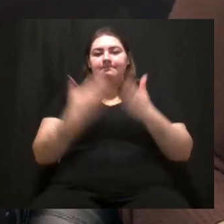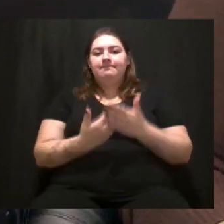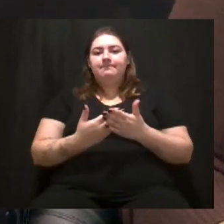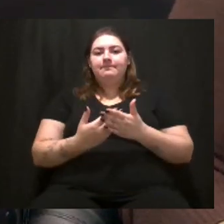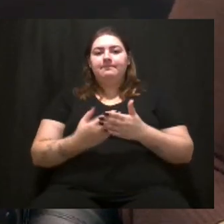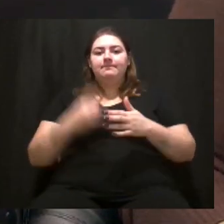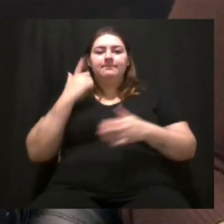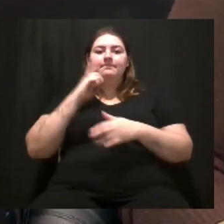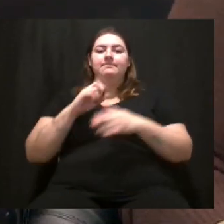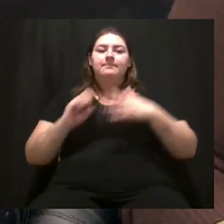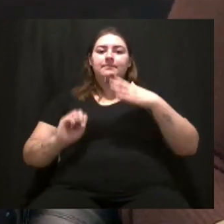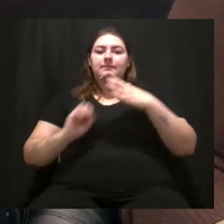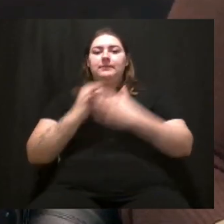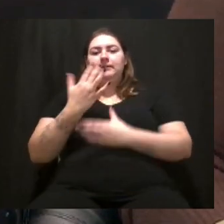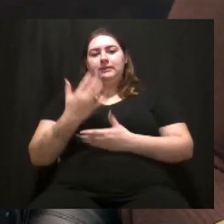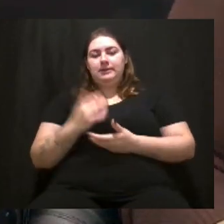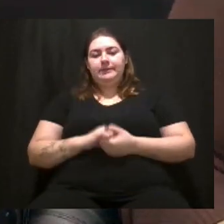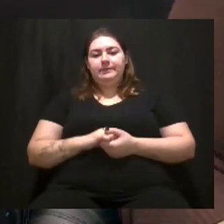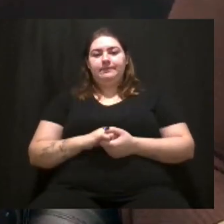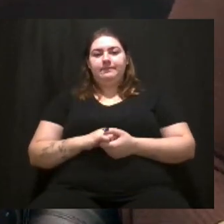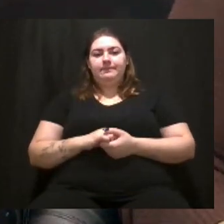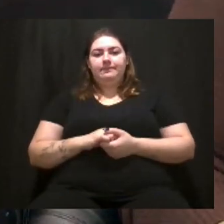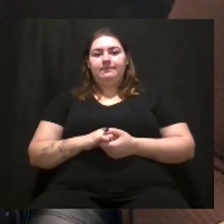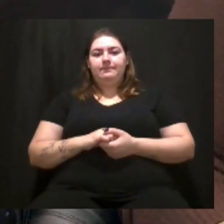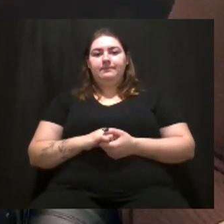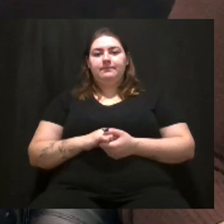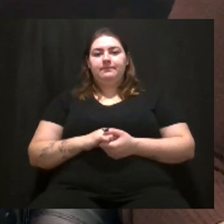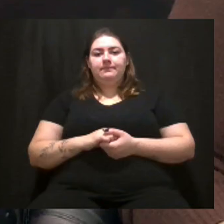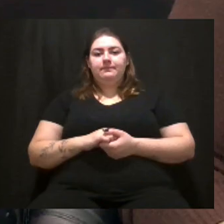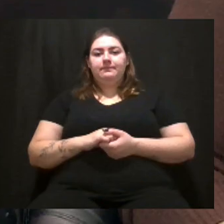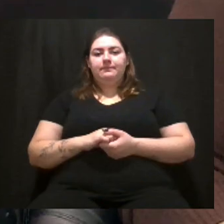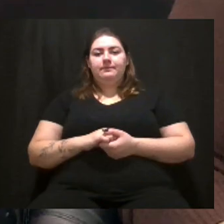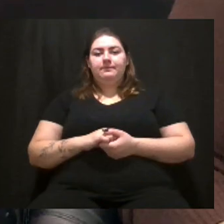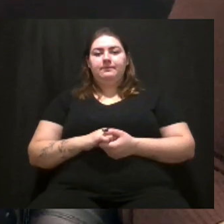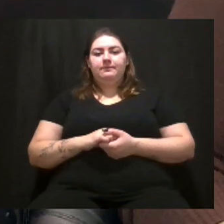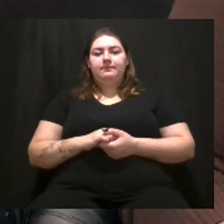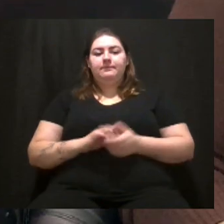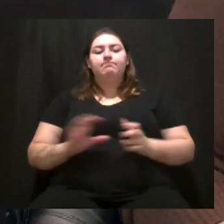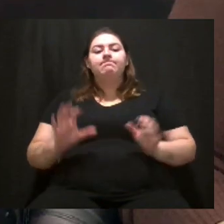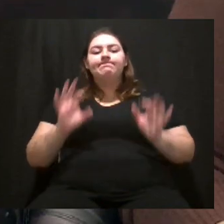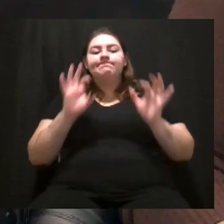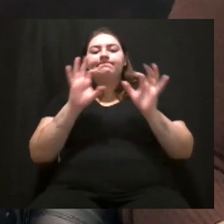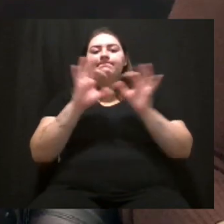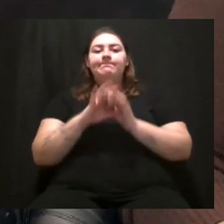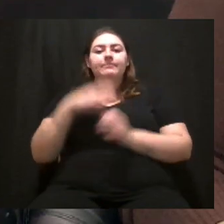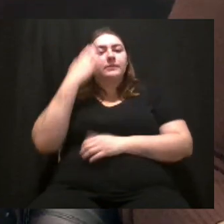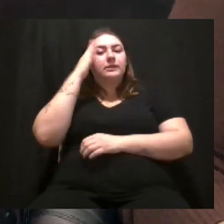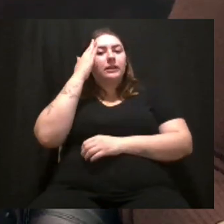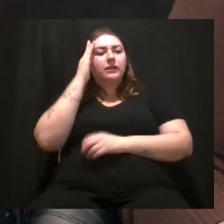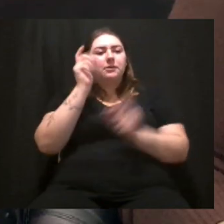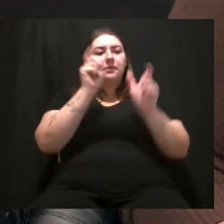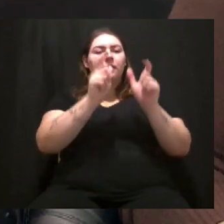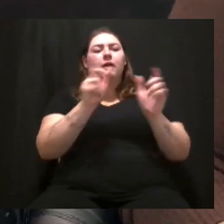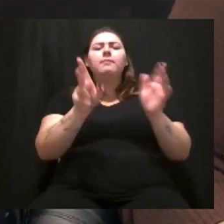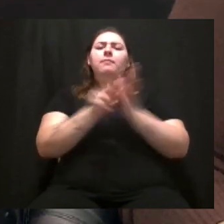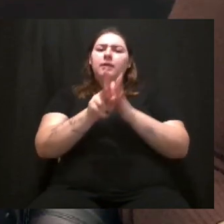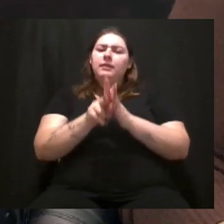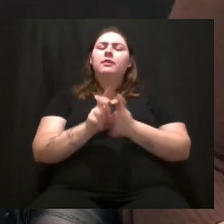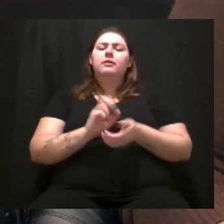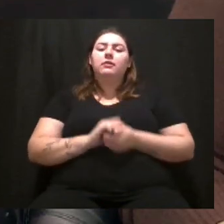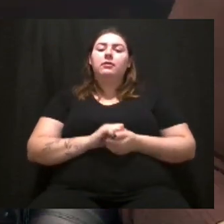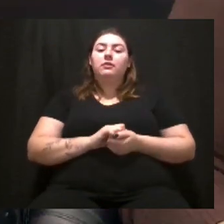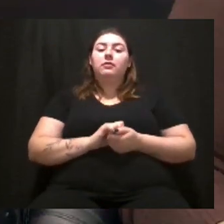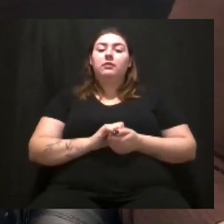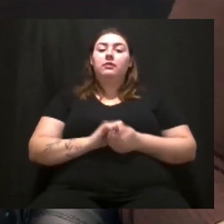ali e vá entendendo que aquele ambiente é dela, justamente até mesmo pela questão